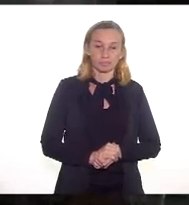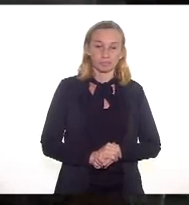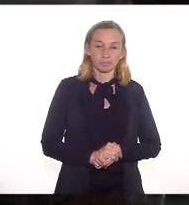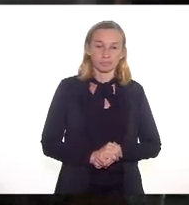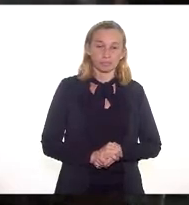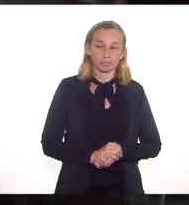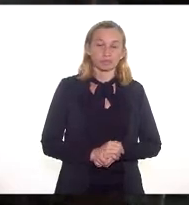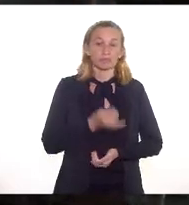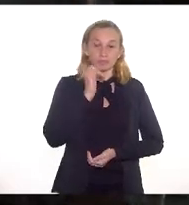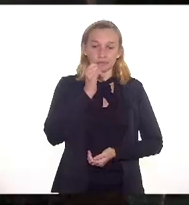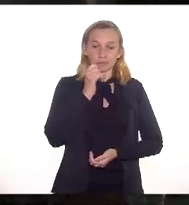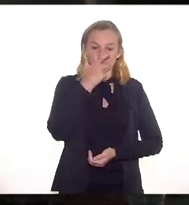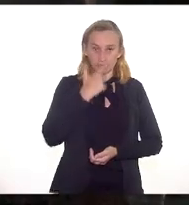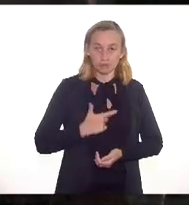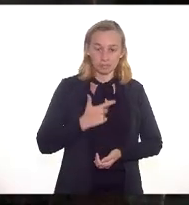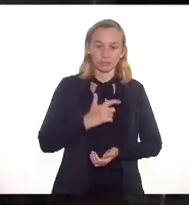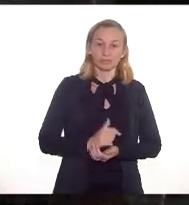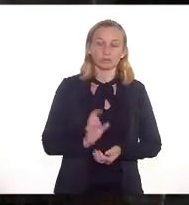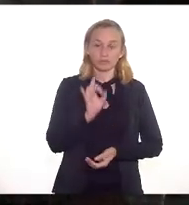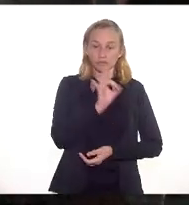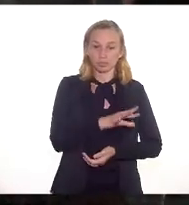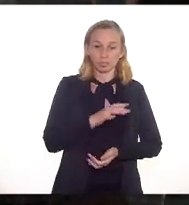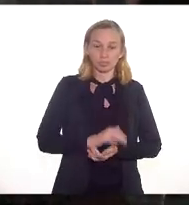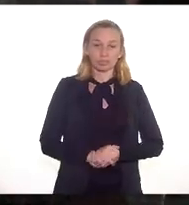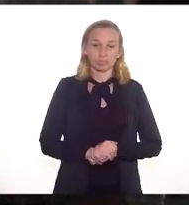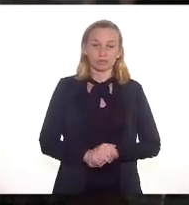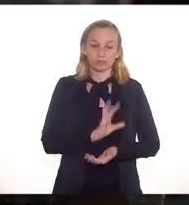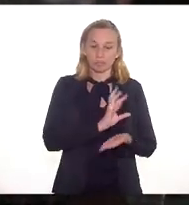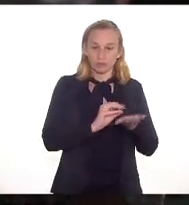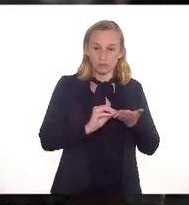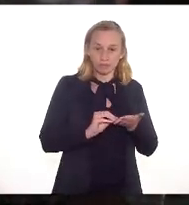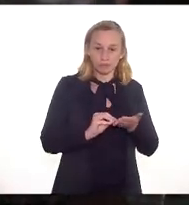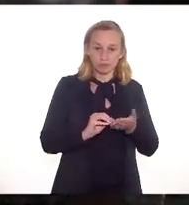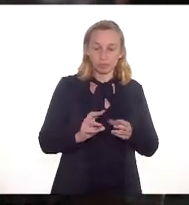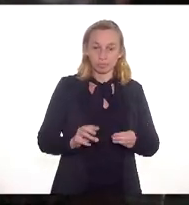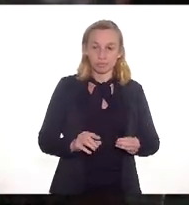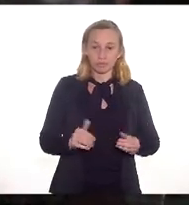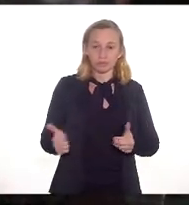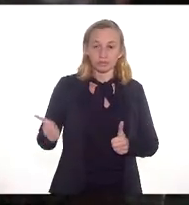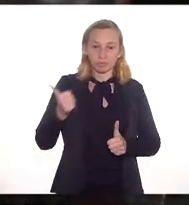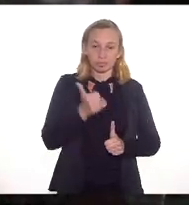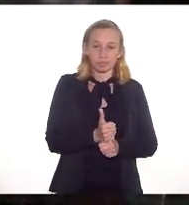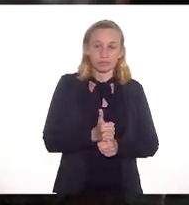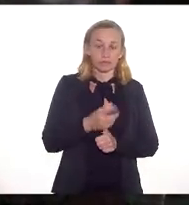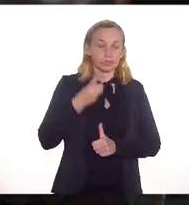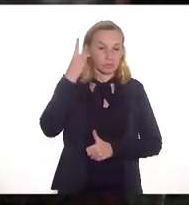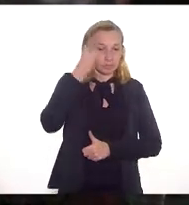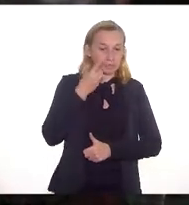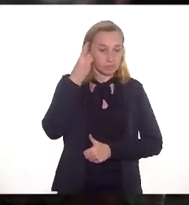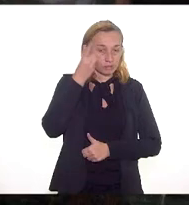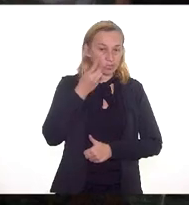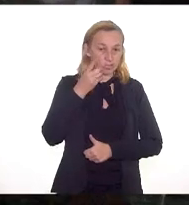Como sou relator da última proposição da pauta, passo a presidência ao deputado Rodrigo Bacelar.